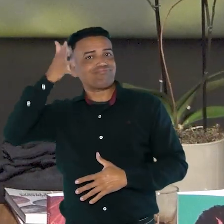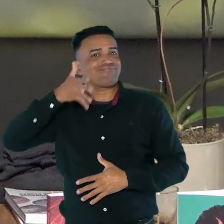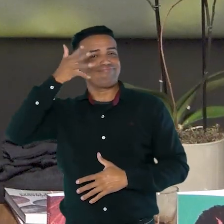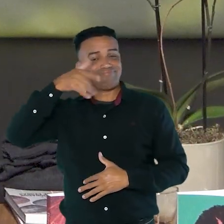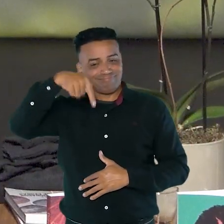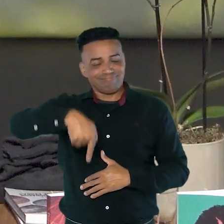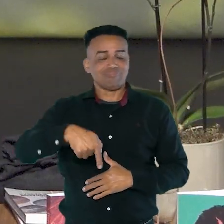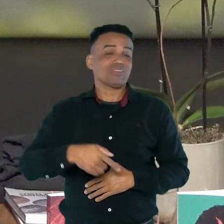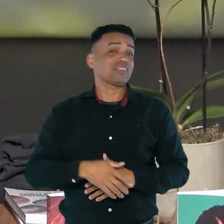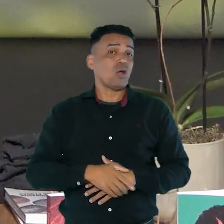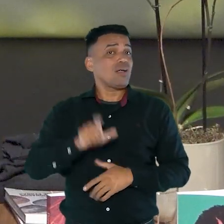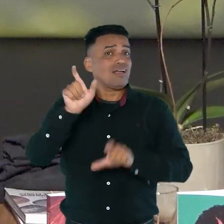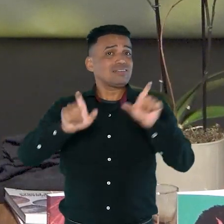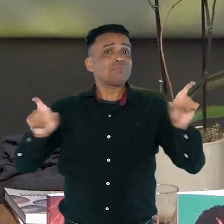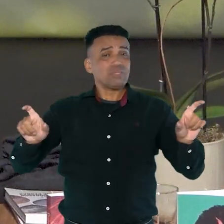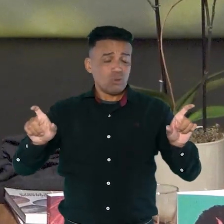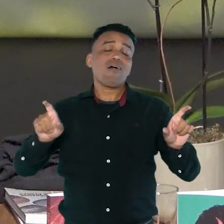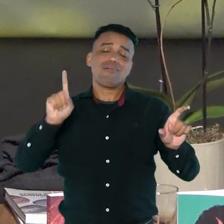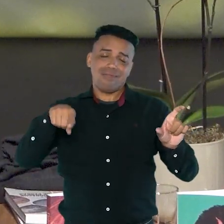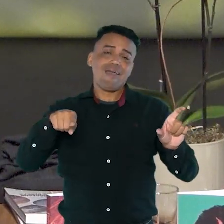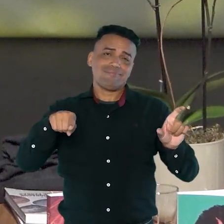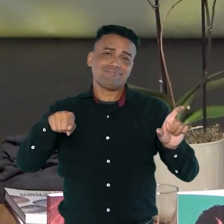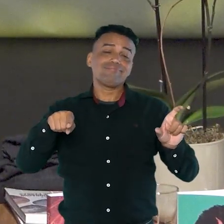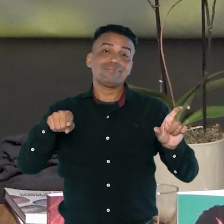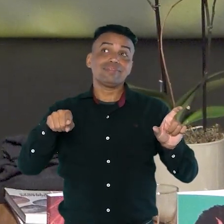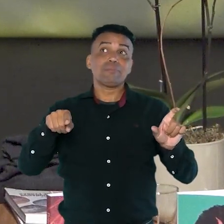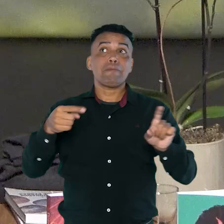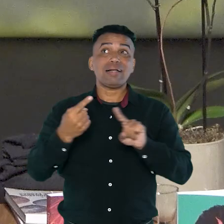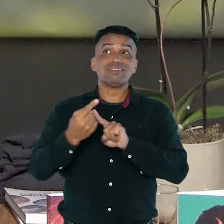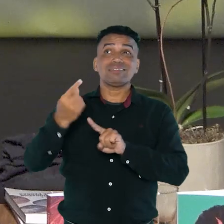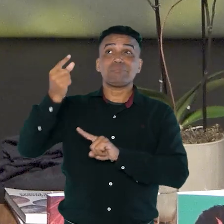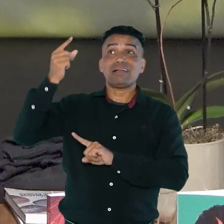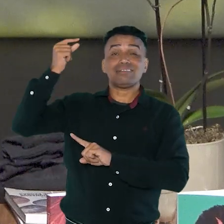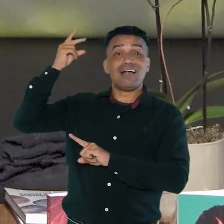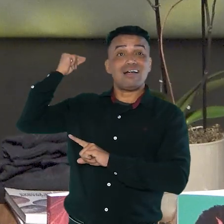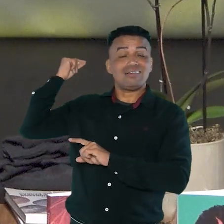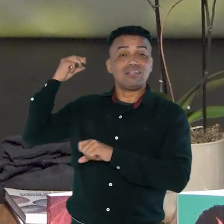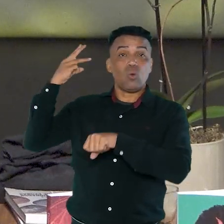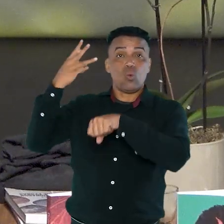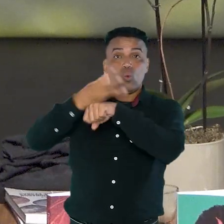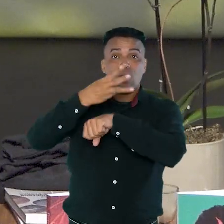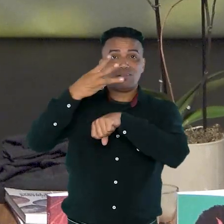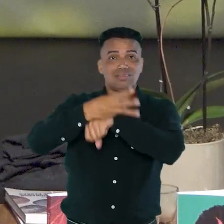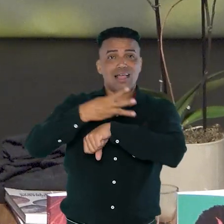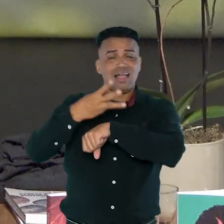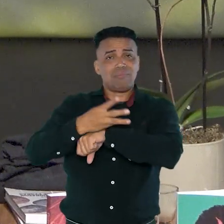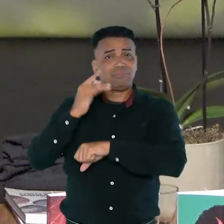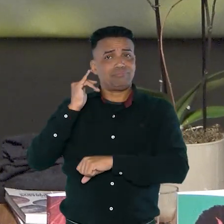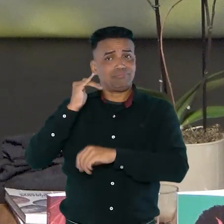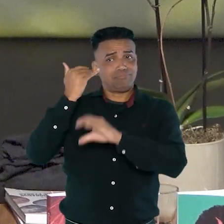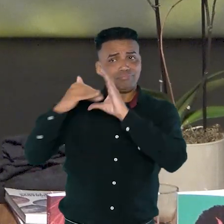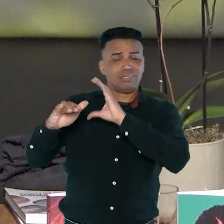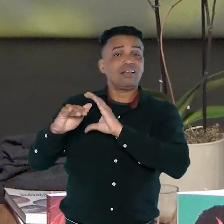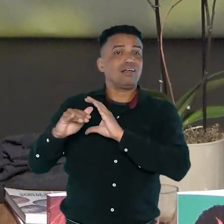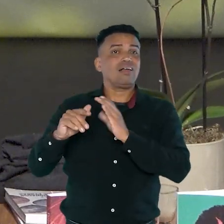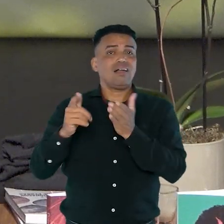essas pessoas. Mas, antigamente, eu mandava um WhatsApp para alguém e falava, leia tal livro, que